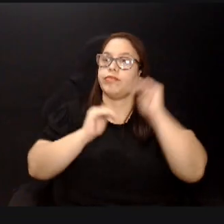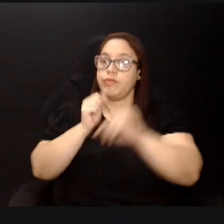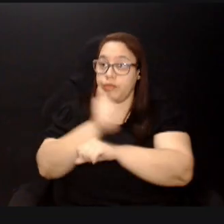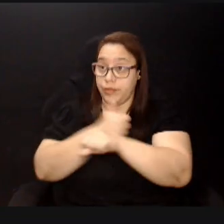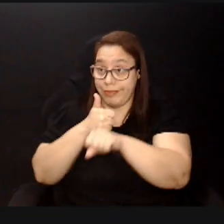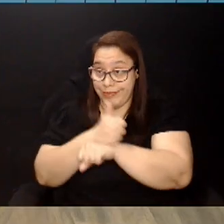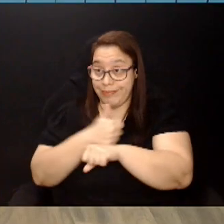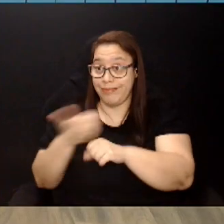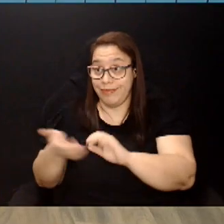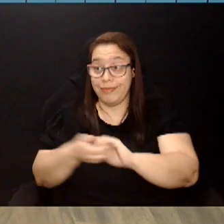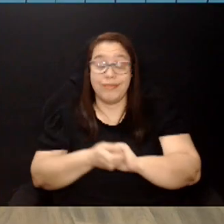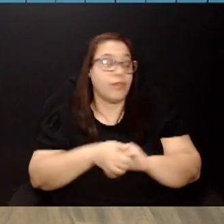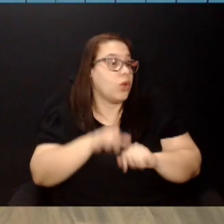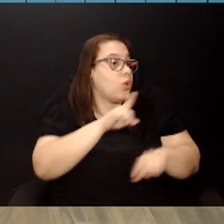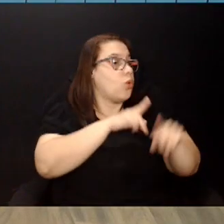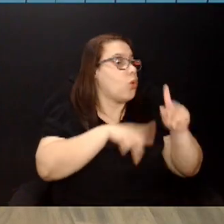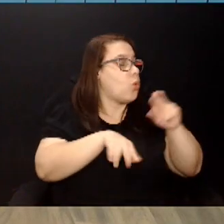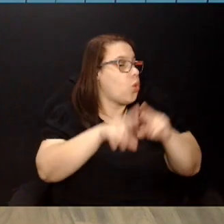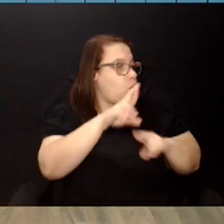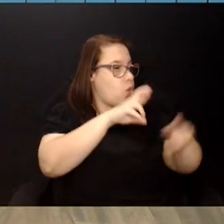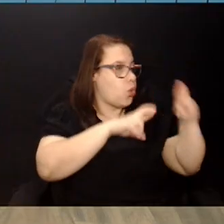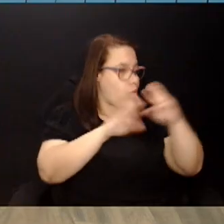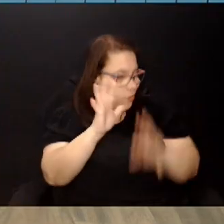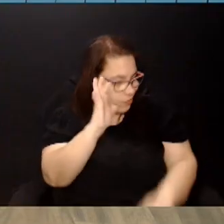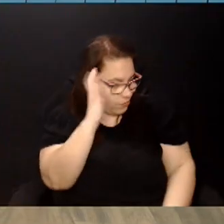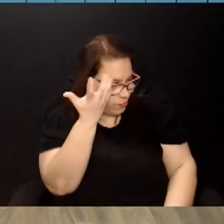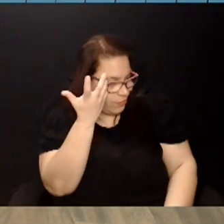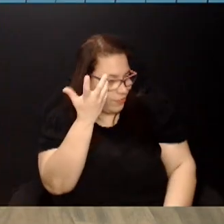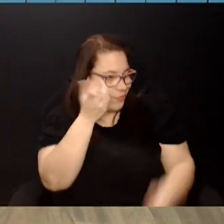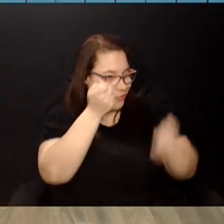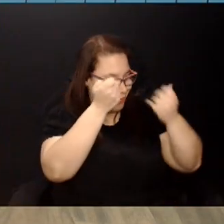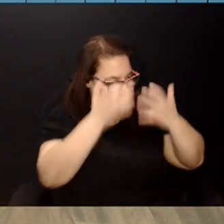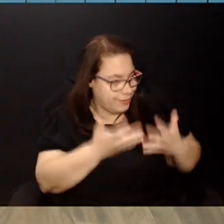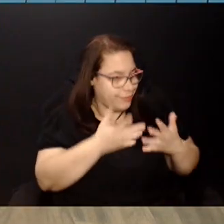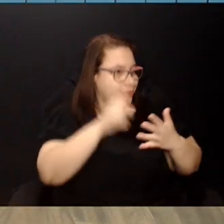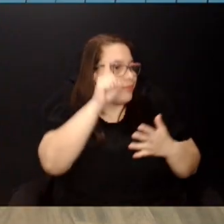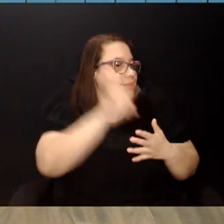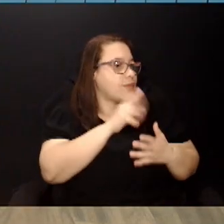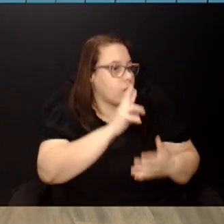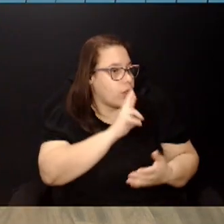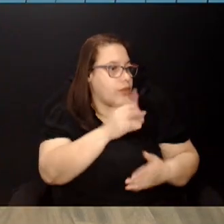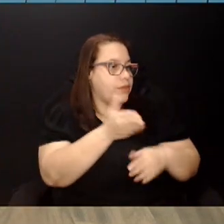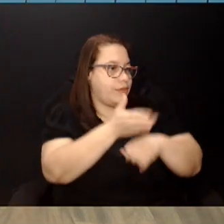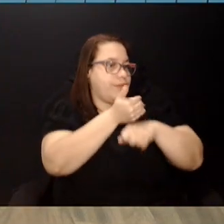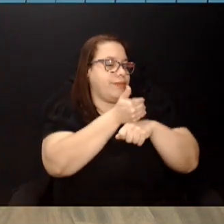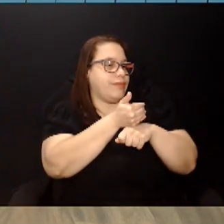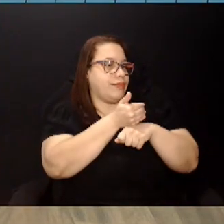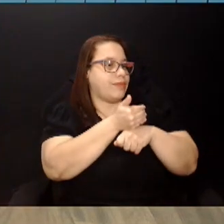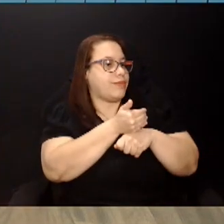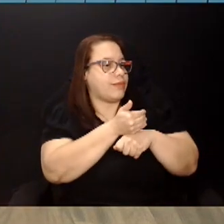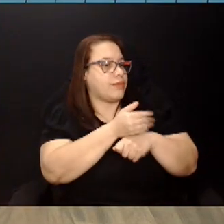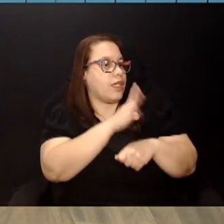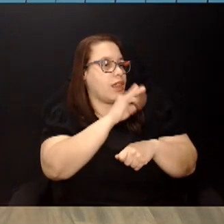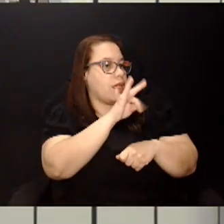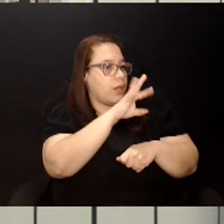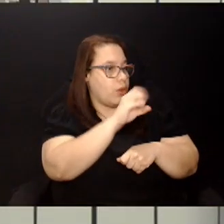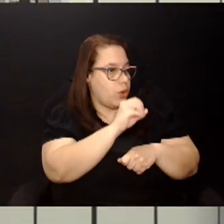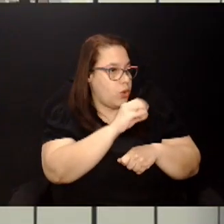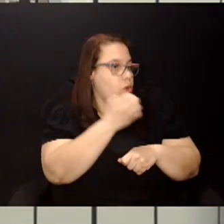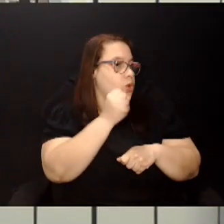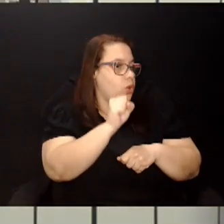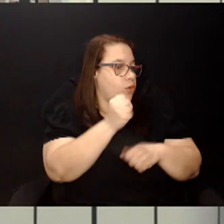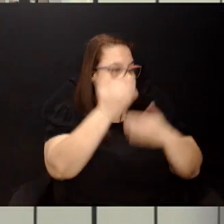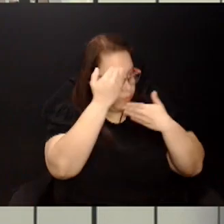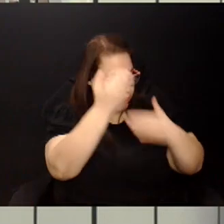essa fiscalização aconteça, como você mesmo disse numa resposta anterior. Beto Pereira, sociólogo responsável